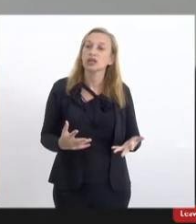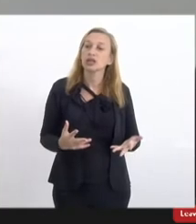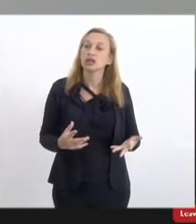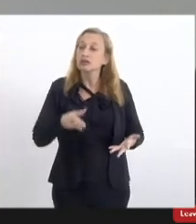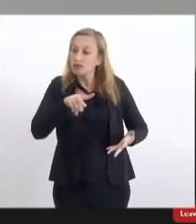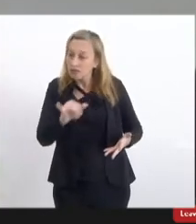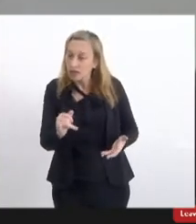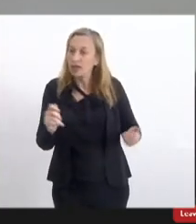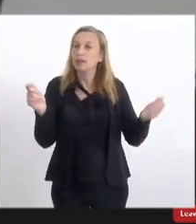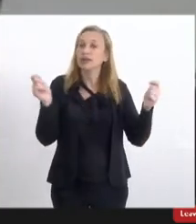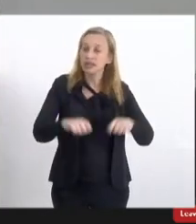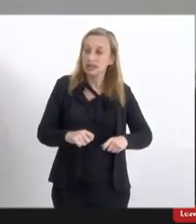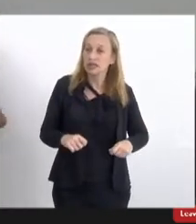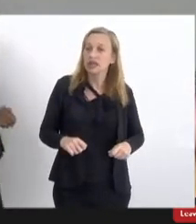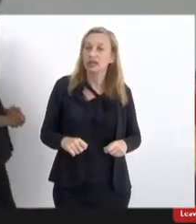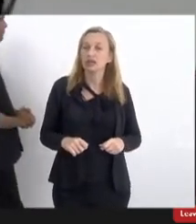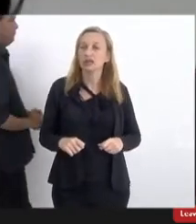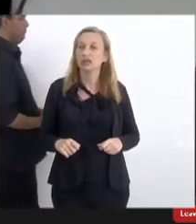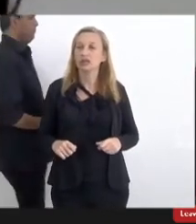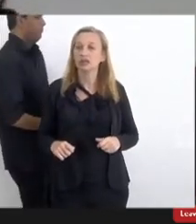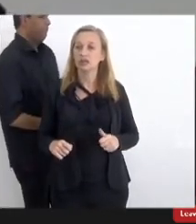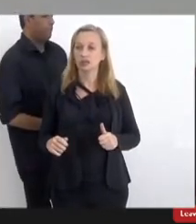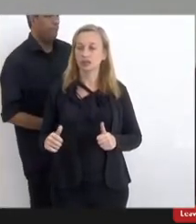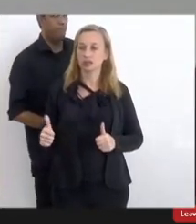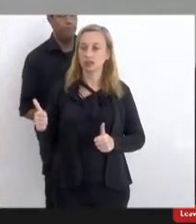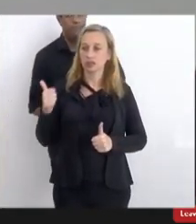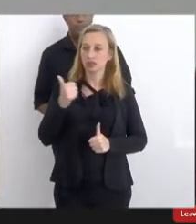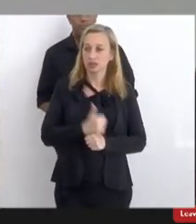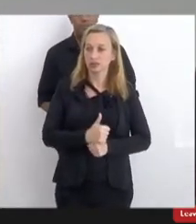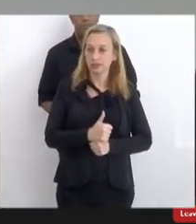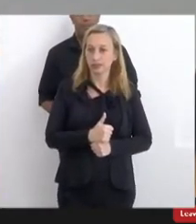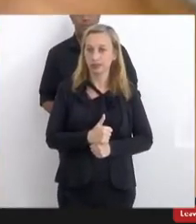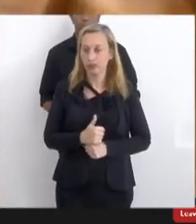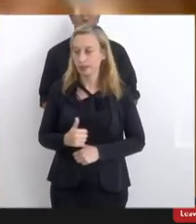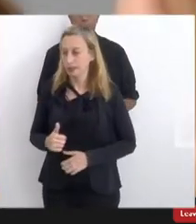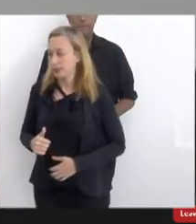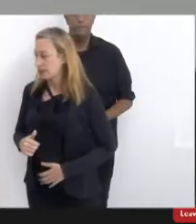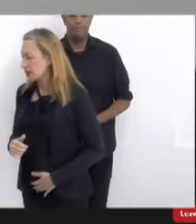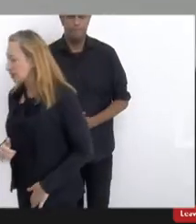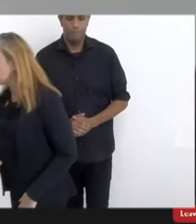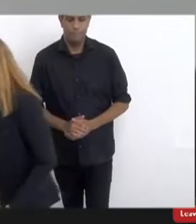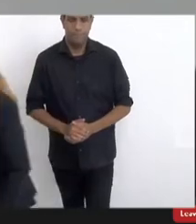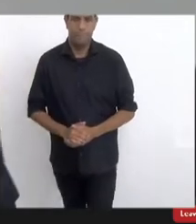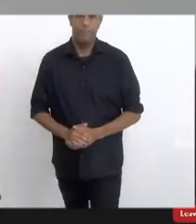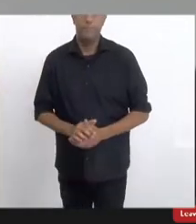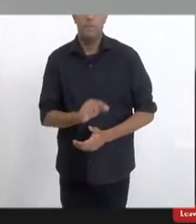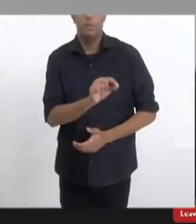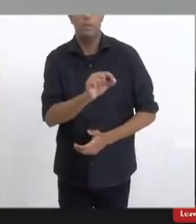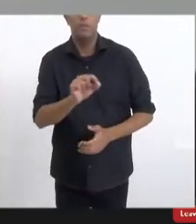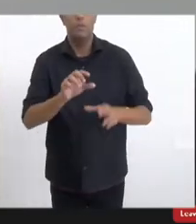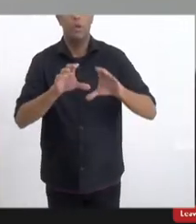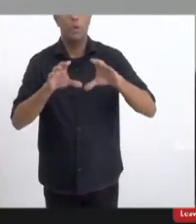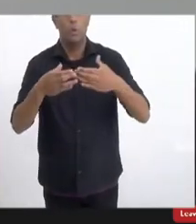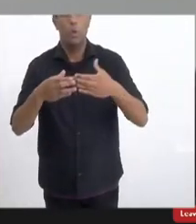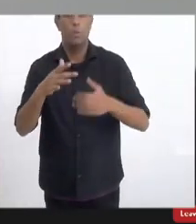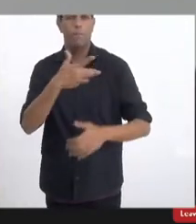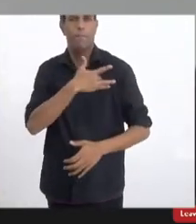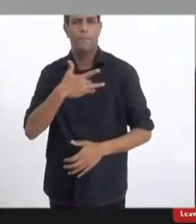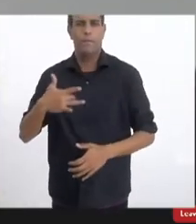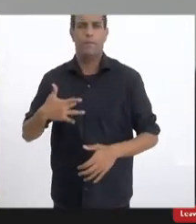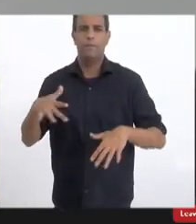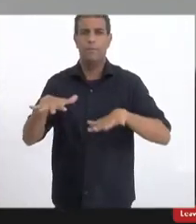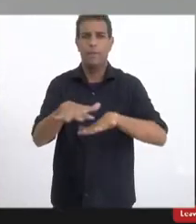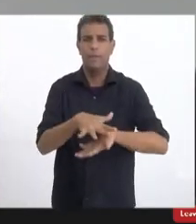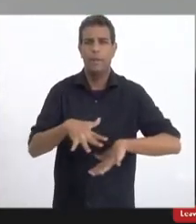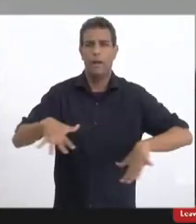vai capacitar a equipe da assistência, equipes da saúde, equipes da educação. Vai ser uma questão bem